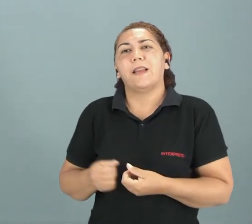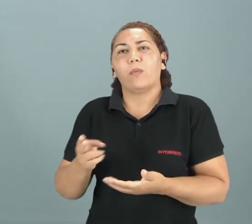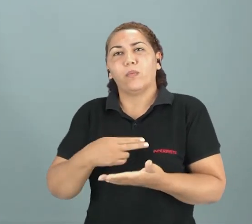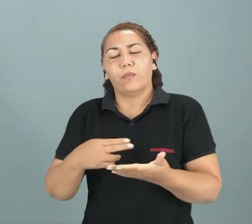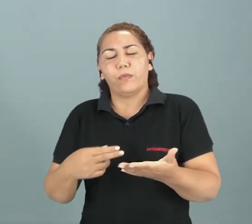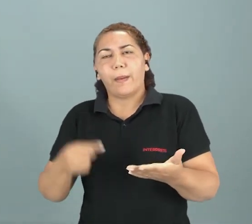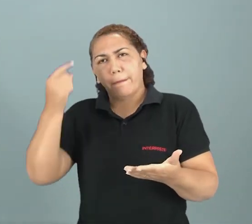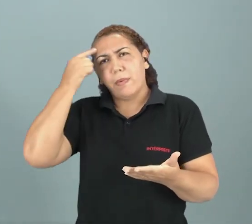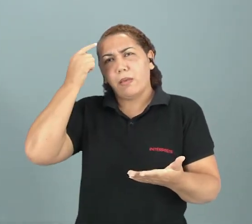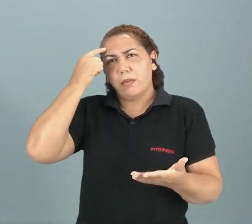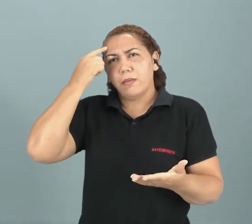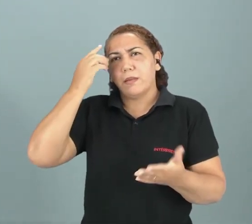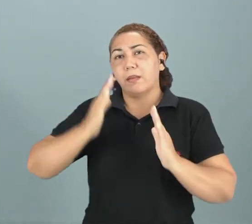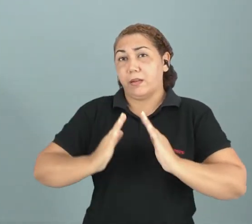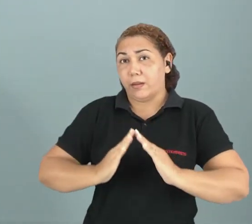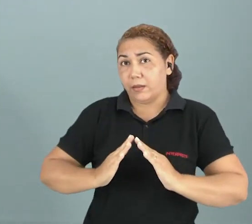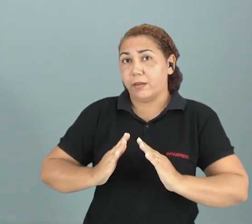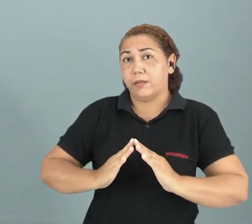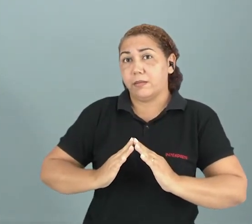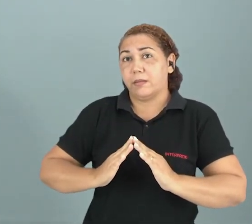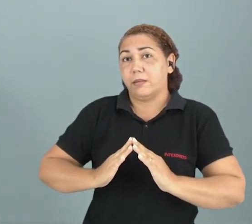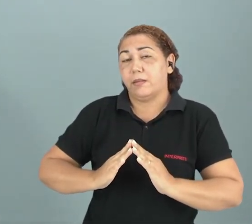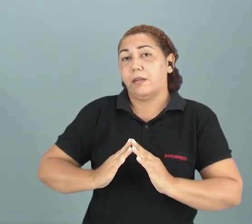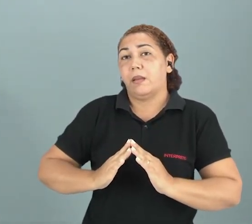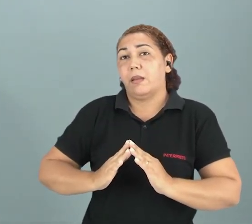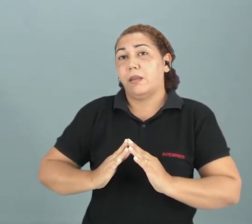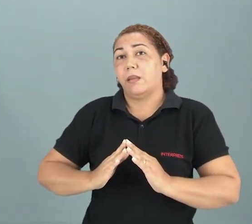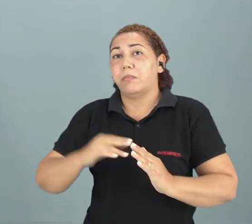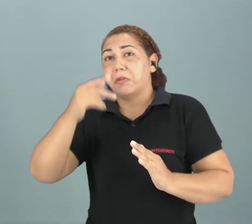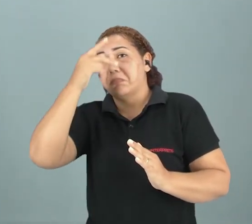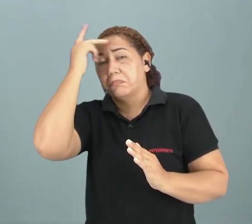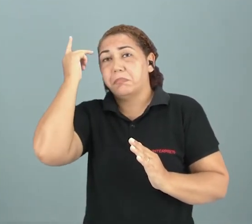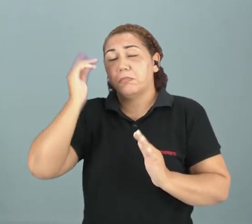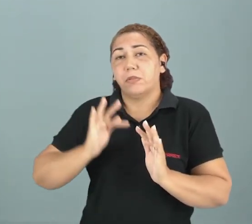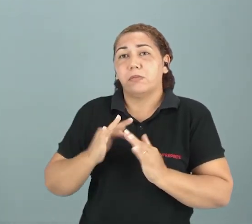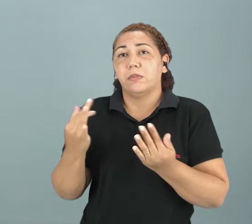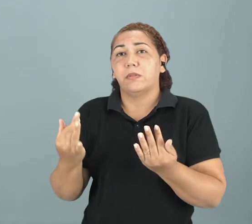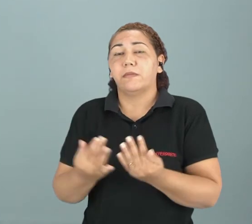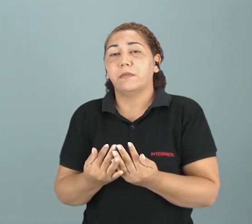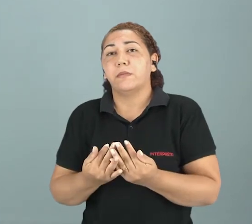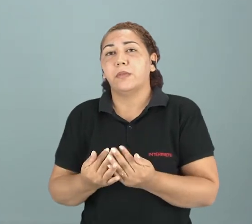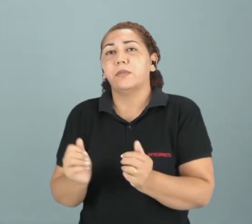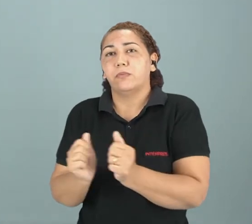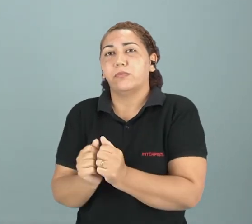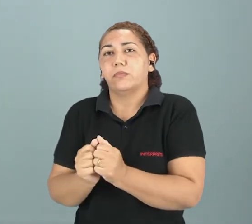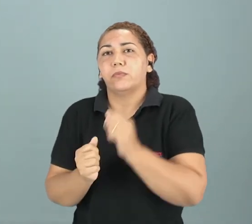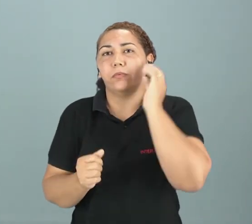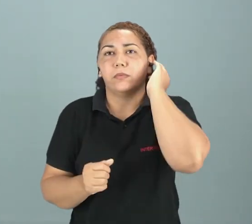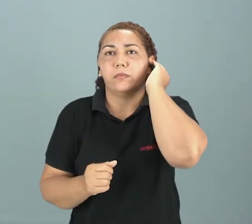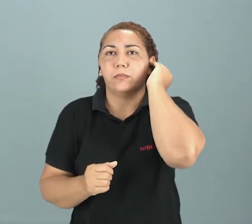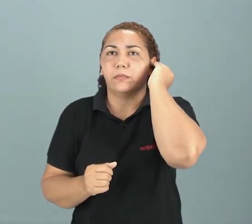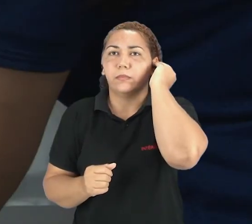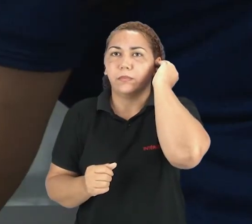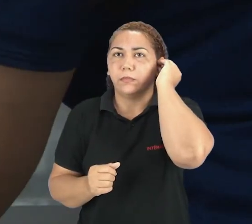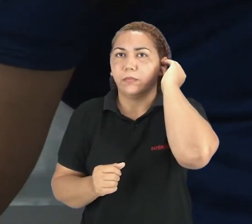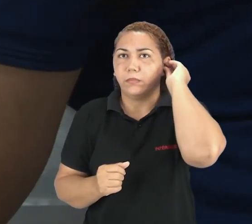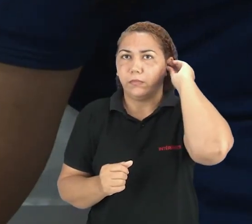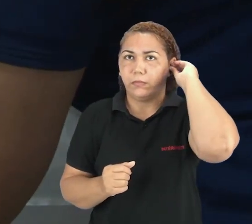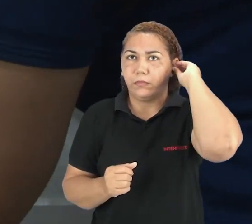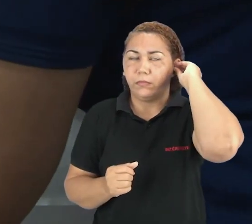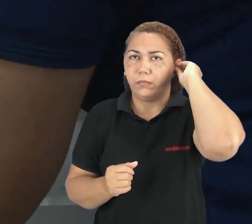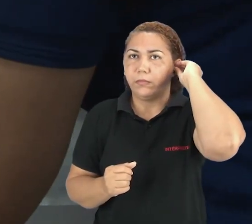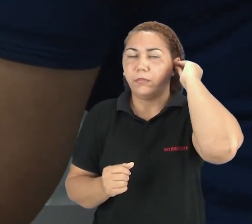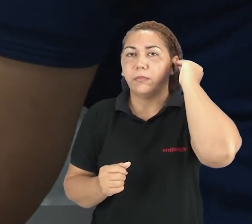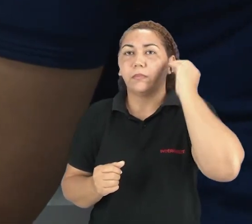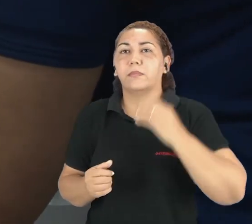com ele. E eu achei interessante, foi quando eu entendi o desenho dele. Ele colocou aqui, ó, desse jeito, ó. Da